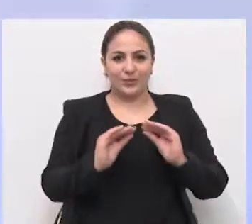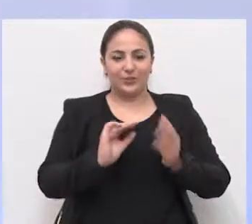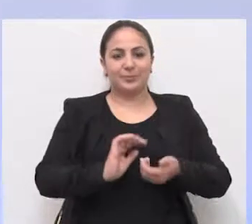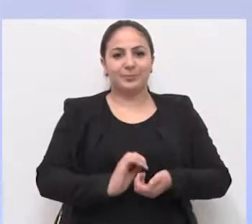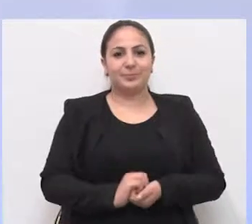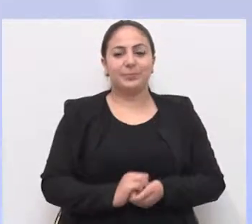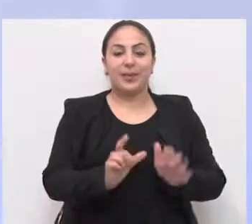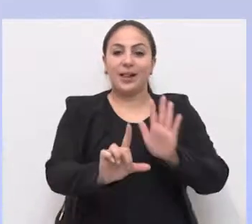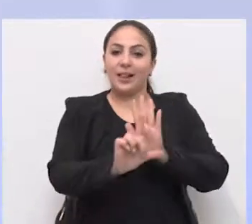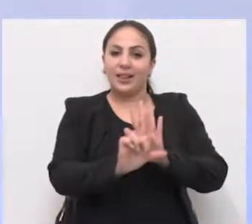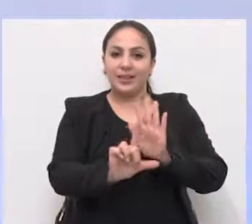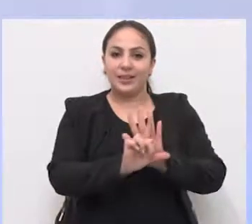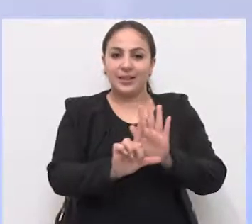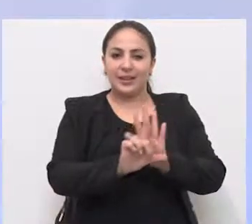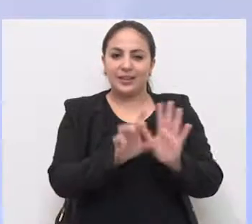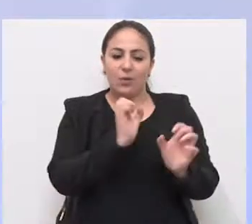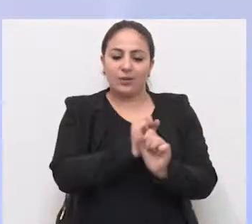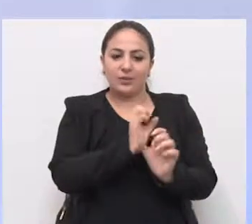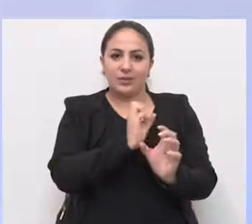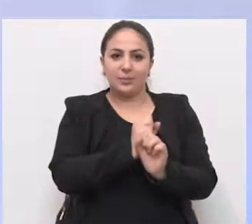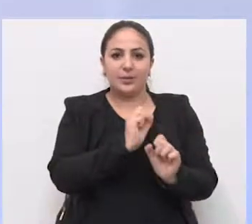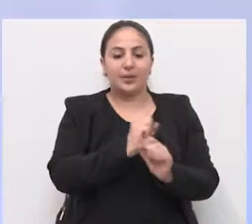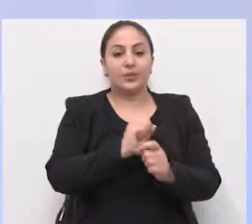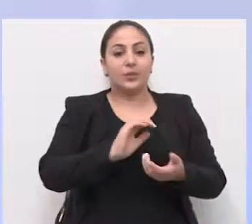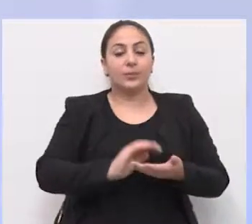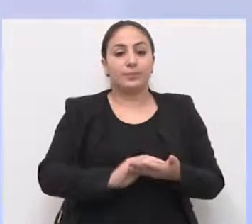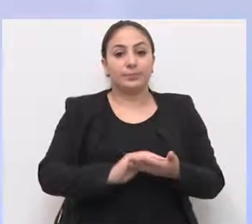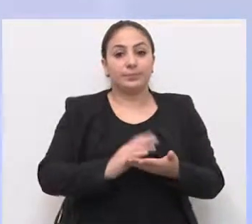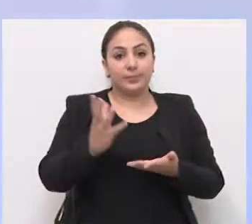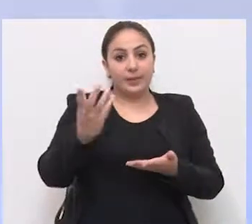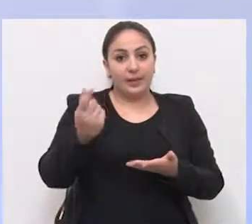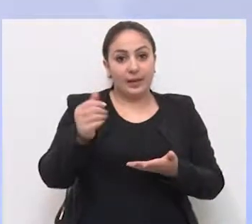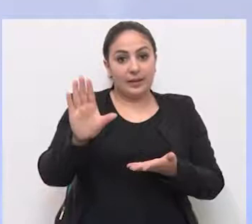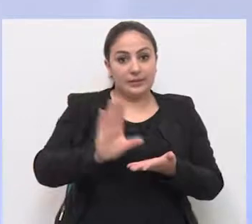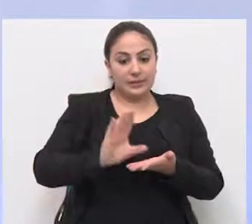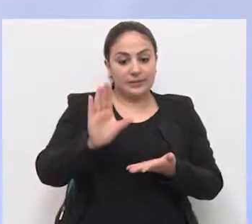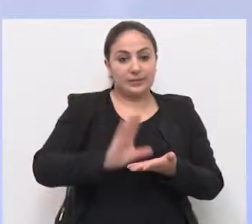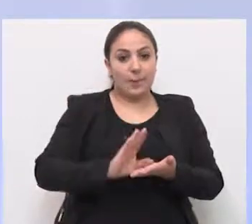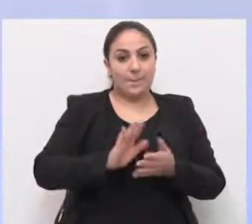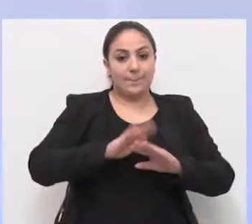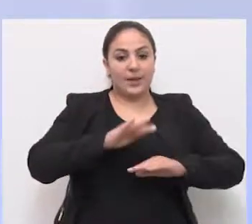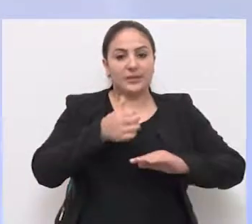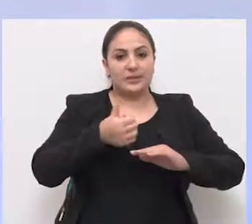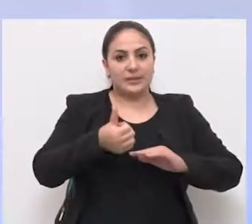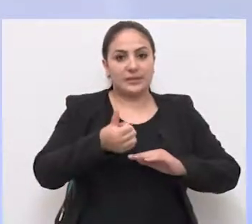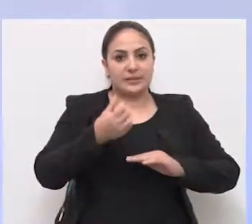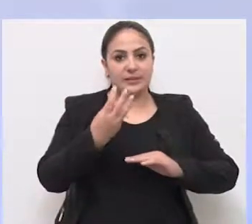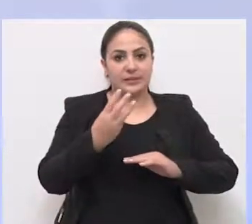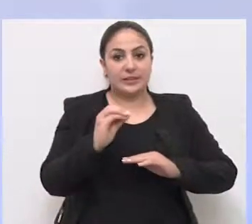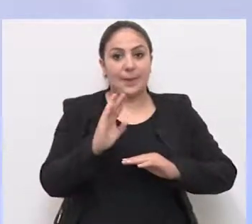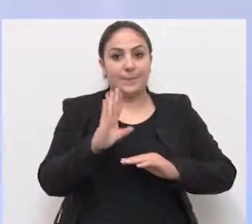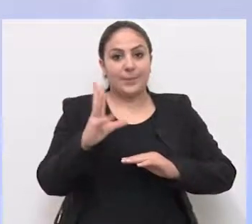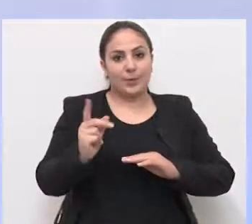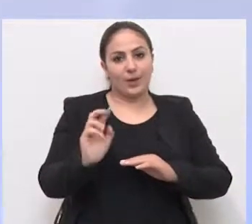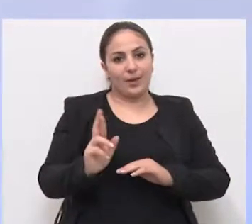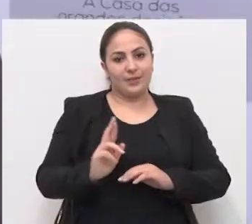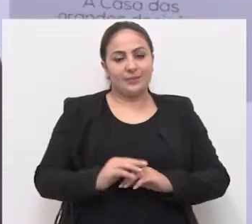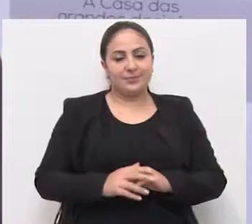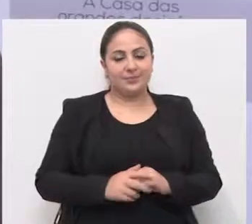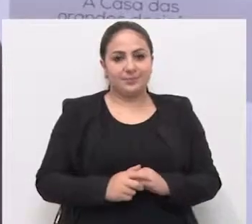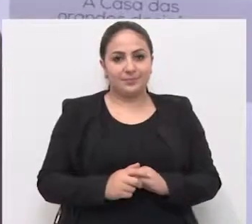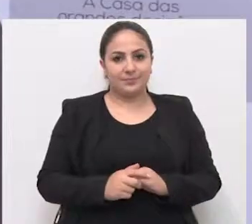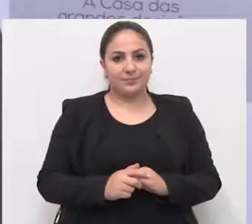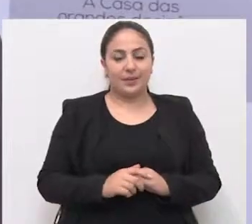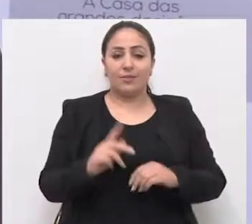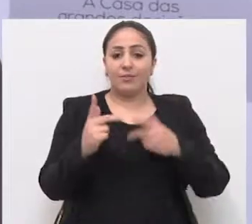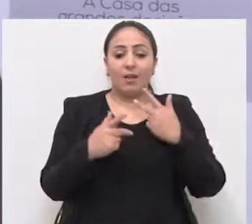Boa noite. Lei de Diretrizes Orçamentárias prevê arrecadação superior aos 630 milhões de reais. Ela